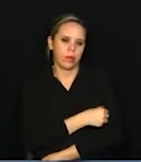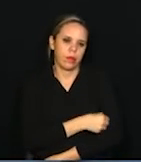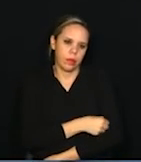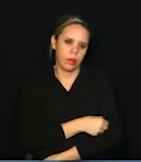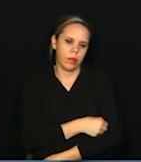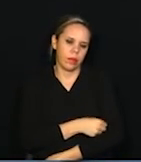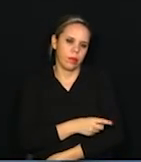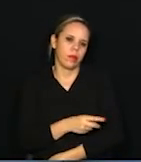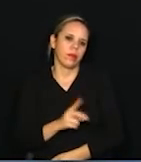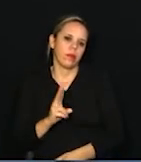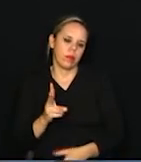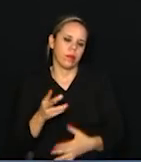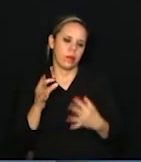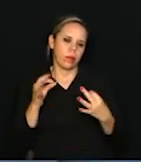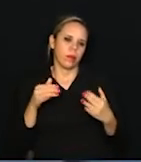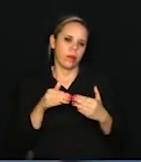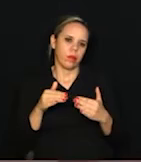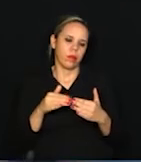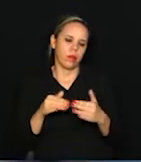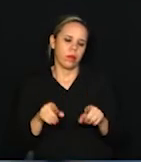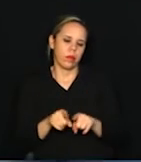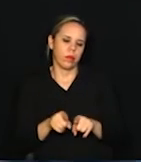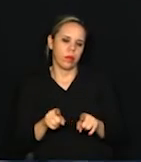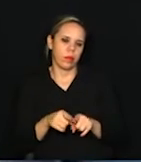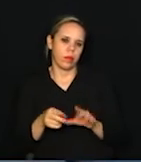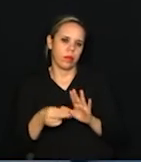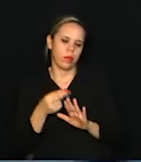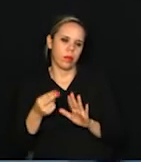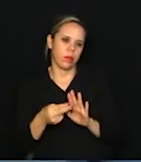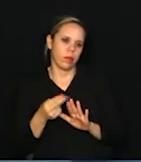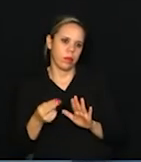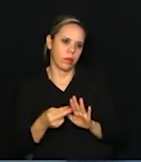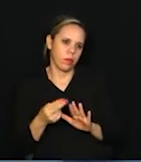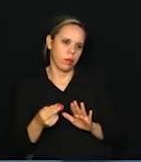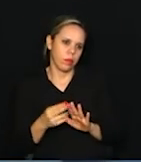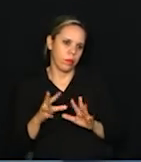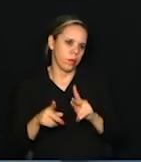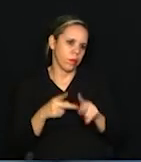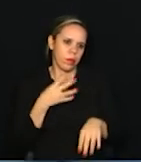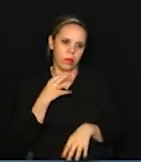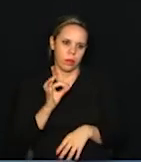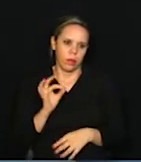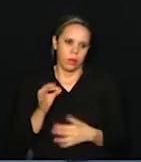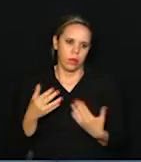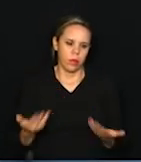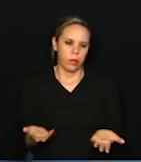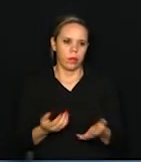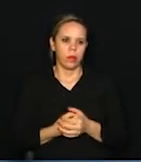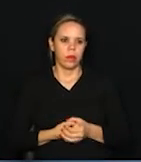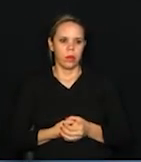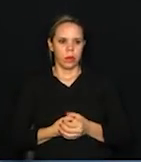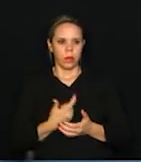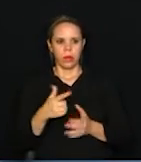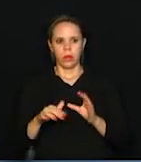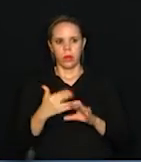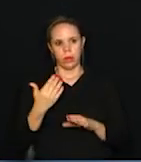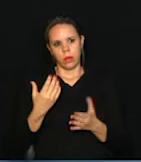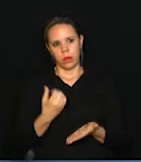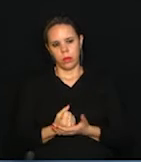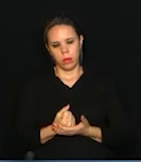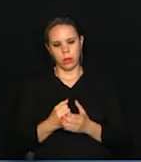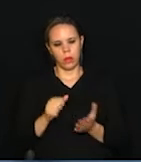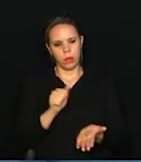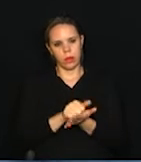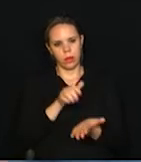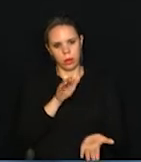entender, procede. Além do mais, com a resolução, claro, nem todos tinham conhecimento, de não receber as